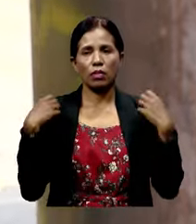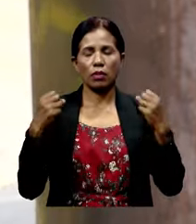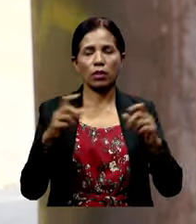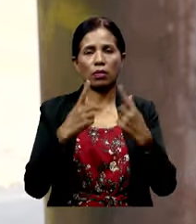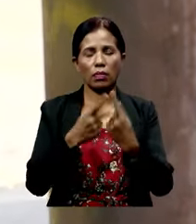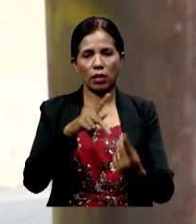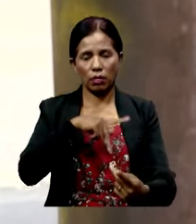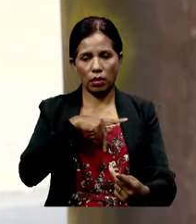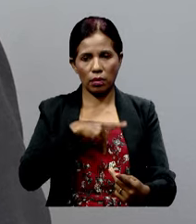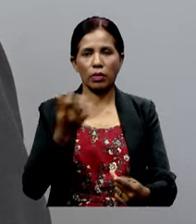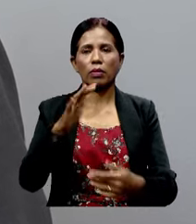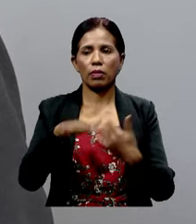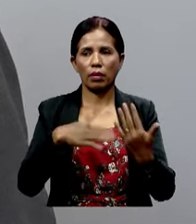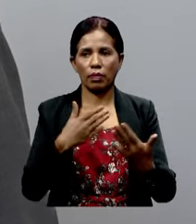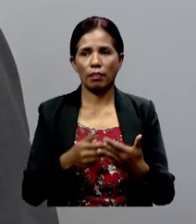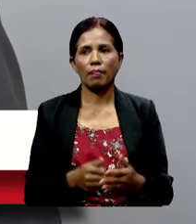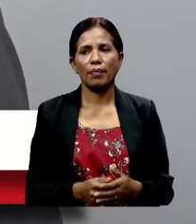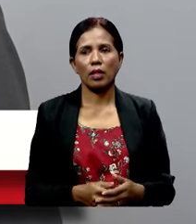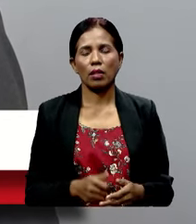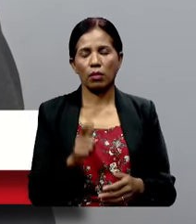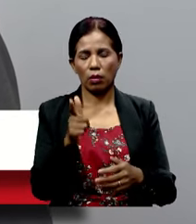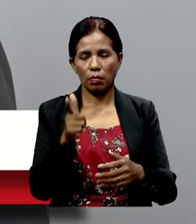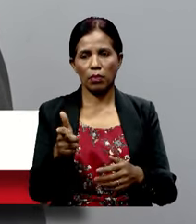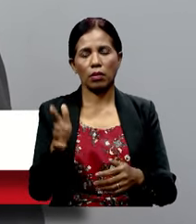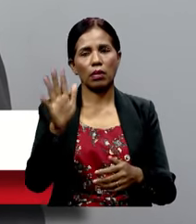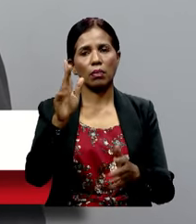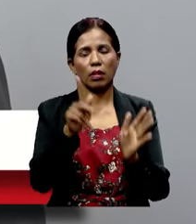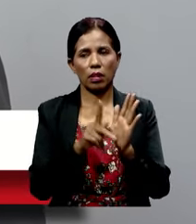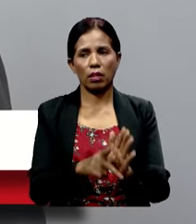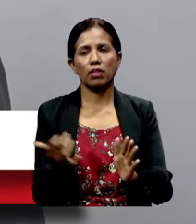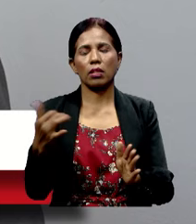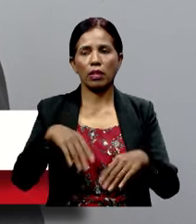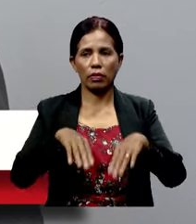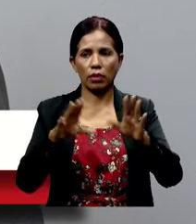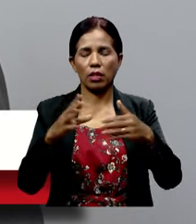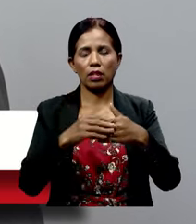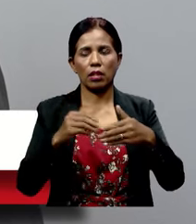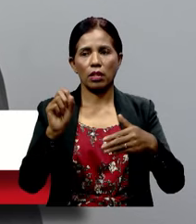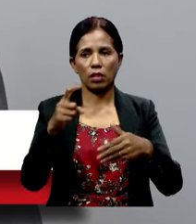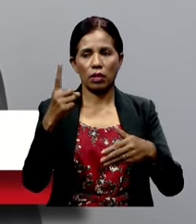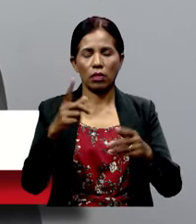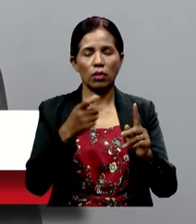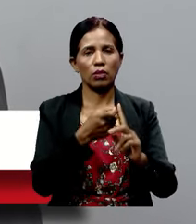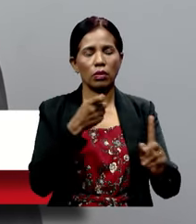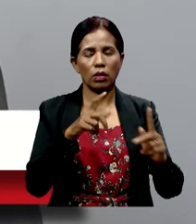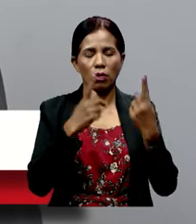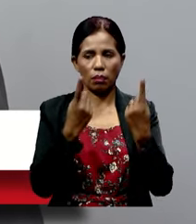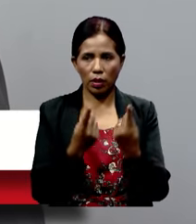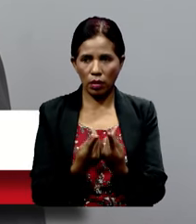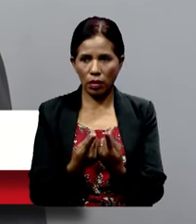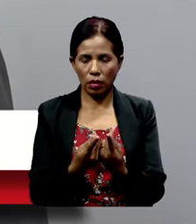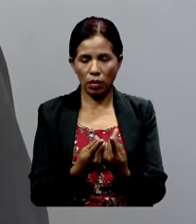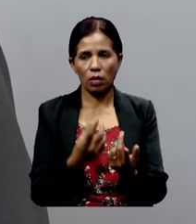sira. Ba 25 kilos ane sa intedian kata sir fan ho sai husi kompanya fornecedor sira ne ho